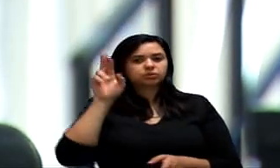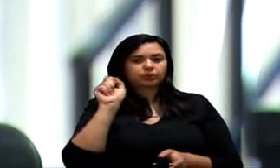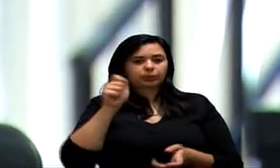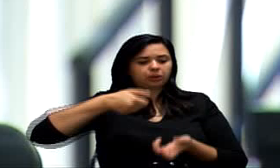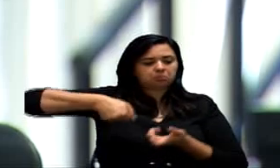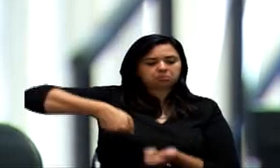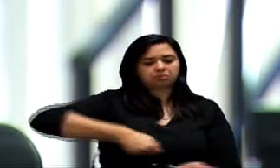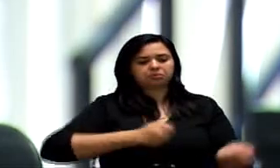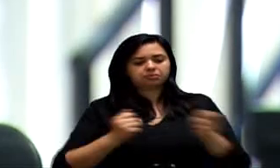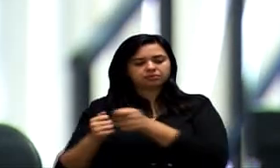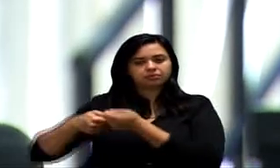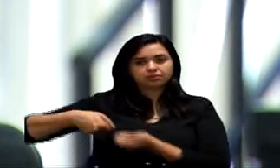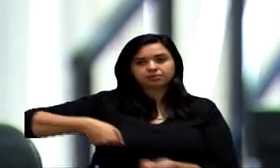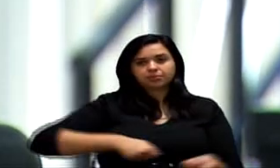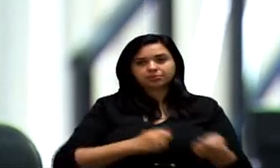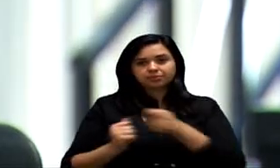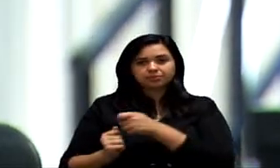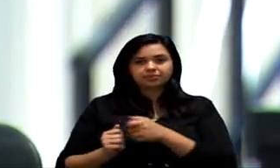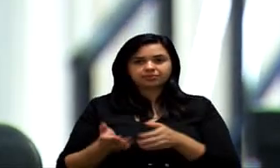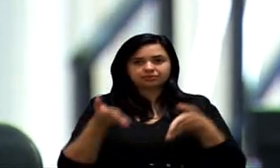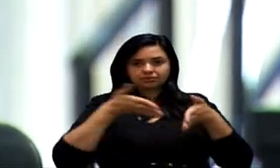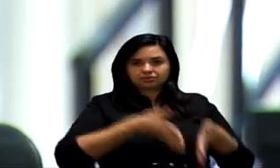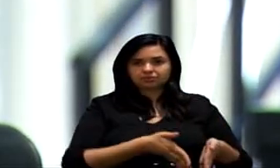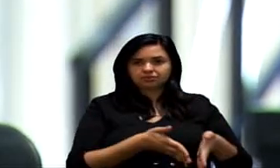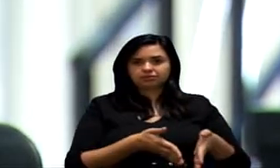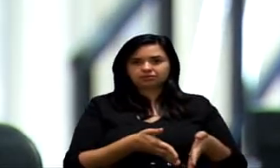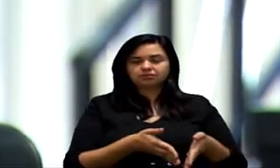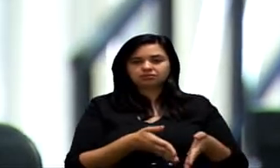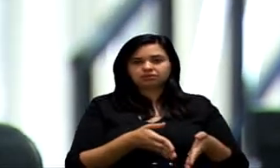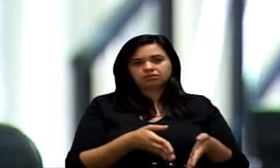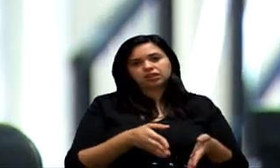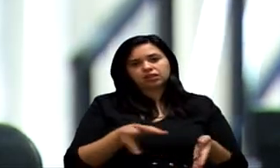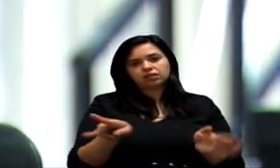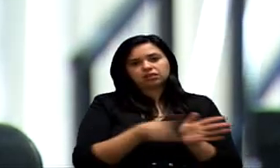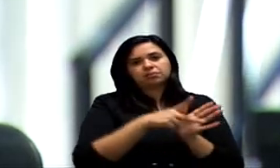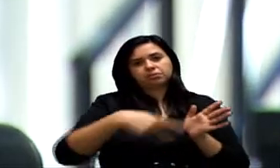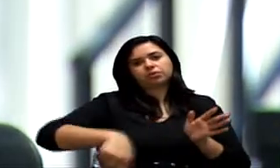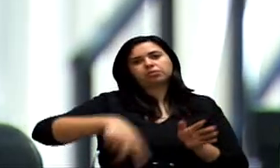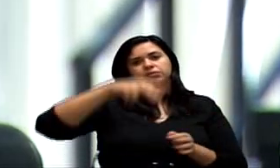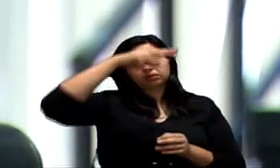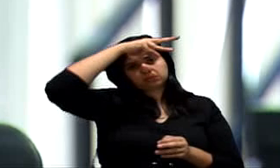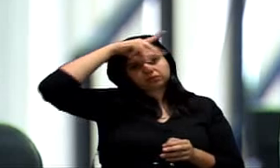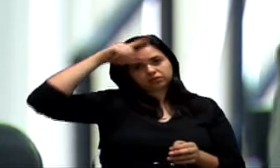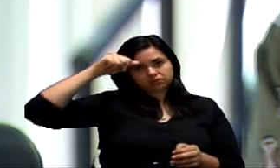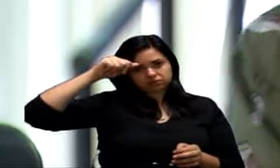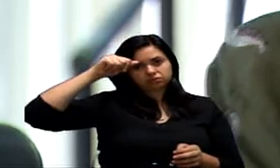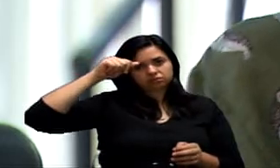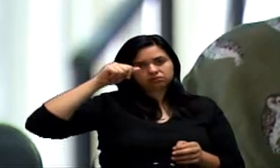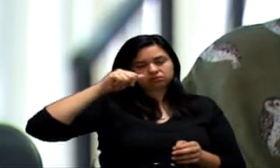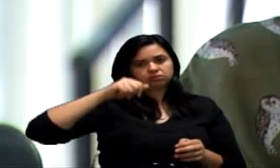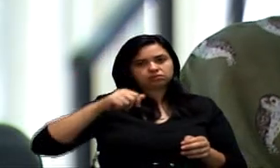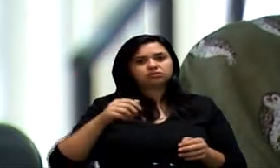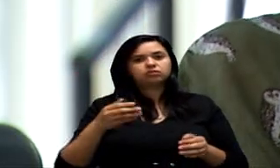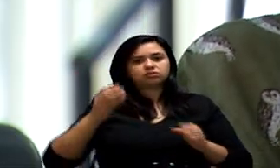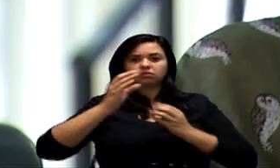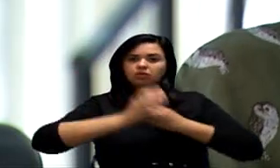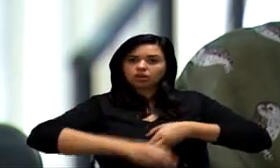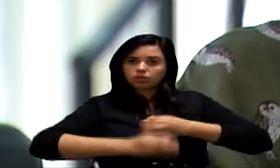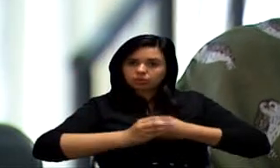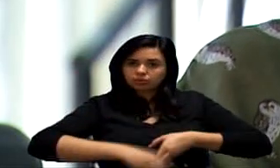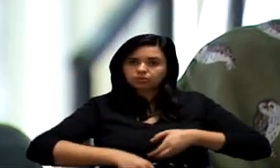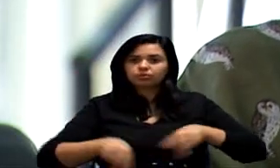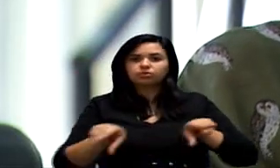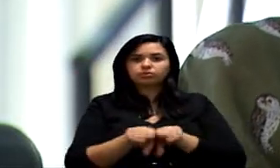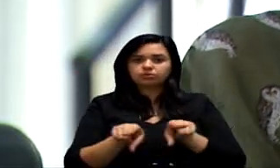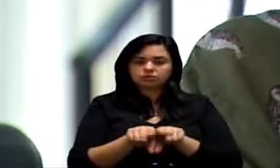que eram servidores municipais. Eram contratados, eles eram concursados, tinham um plano